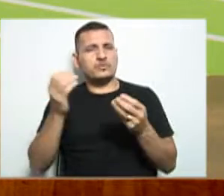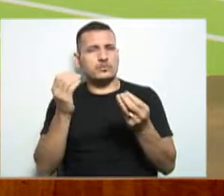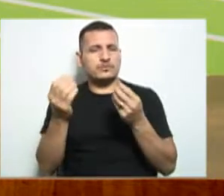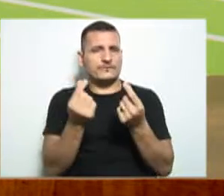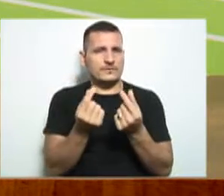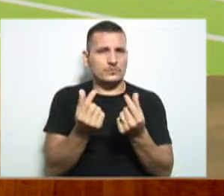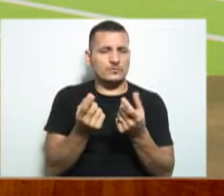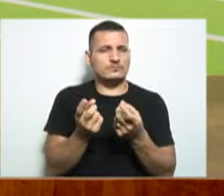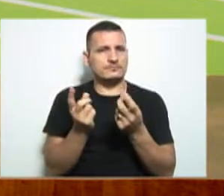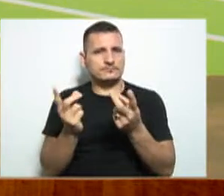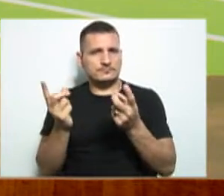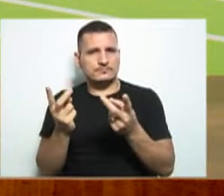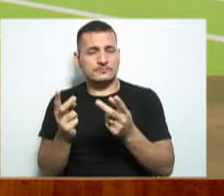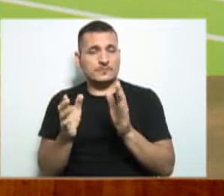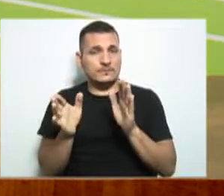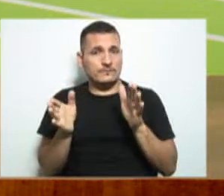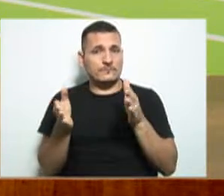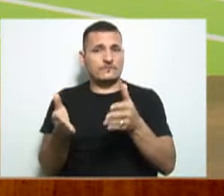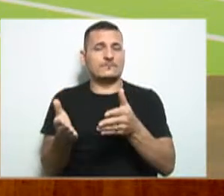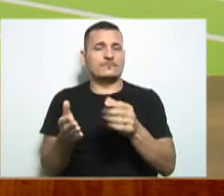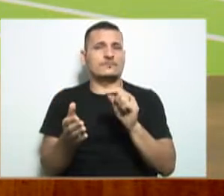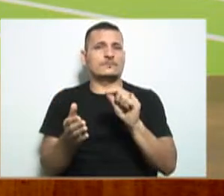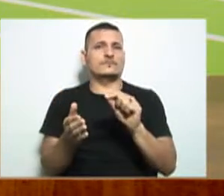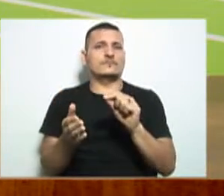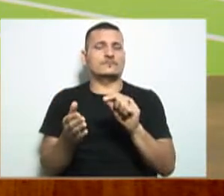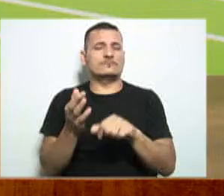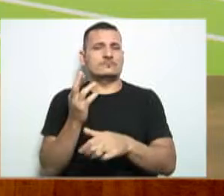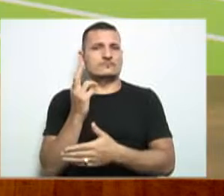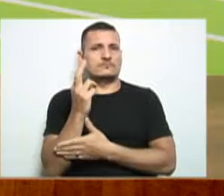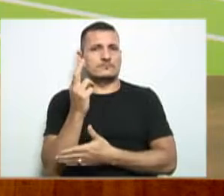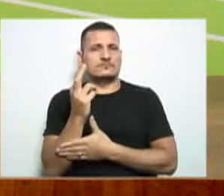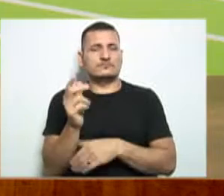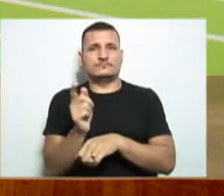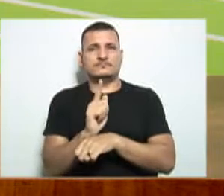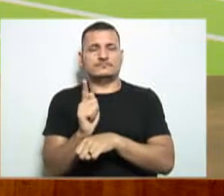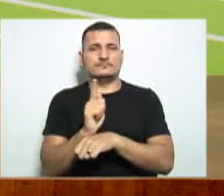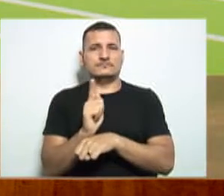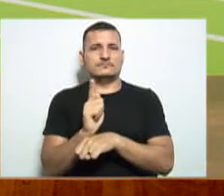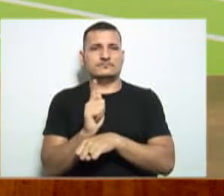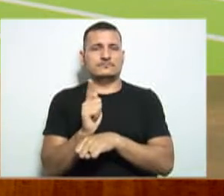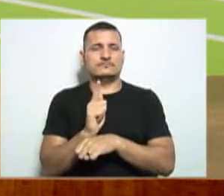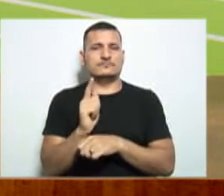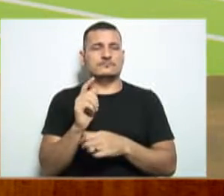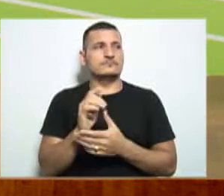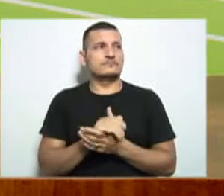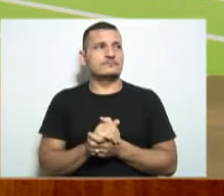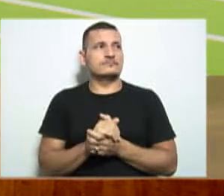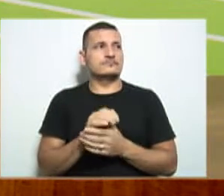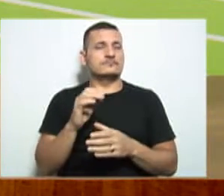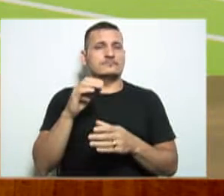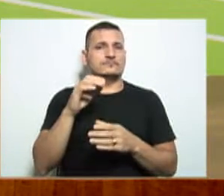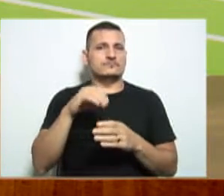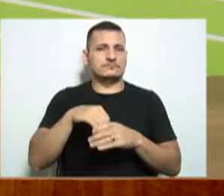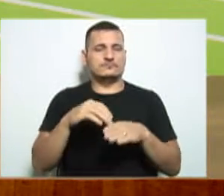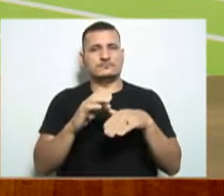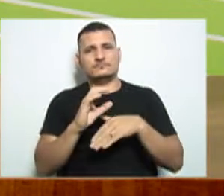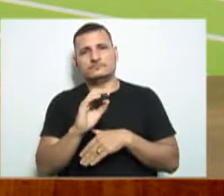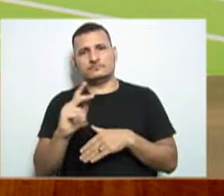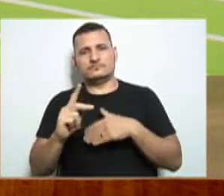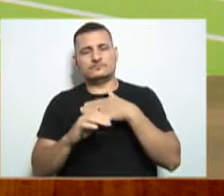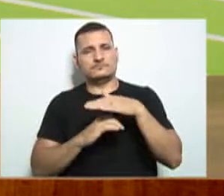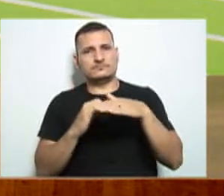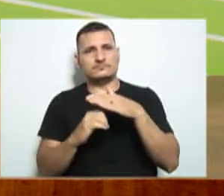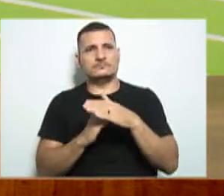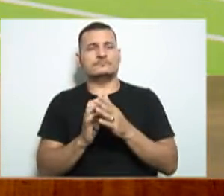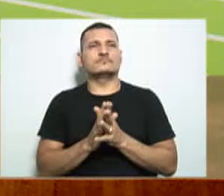venda, mais voltado para a tomada de decisão gerencial dentro da empresa, correto?